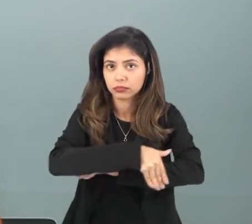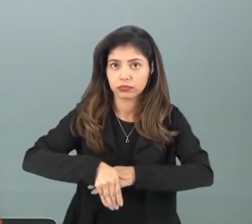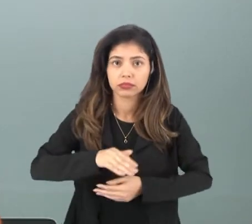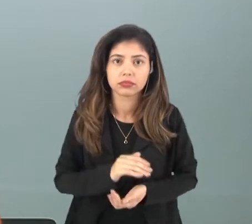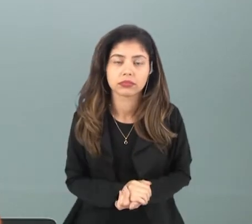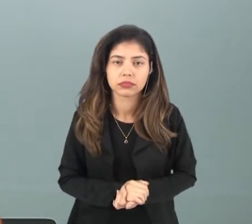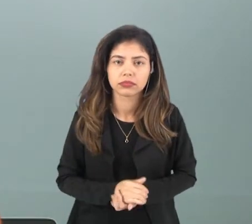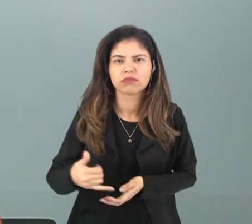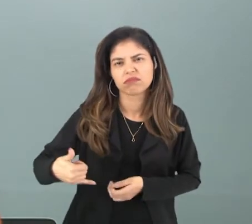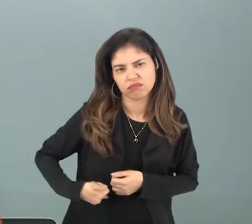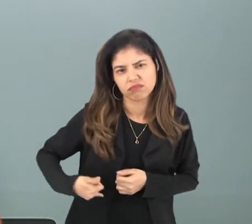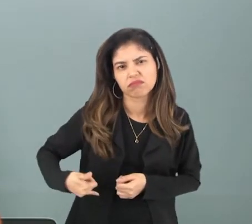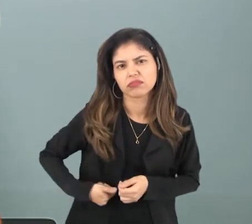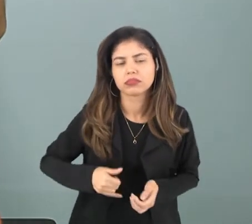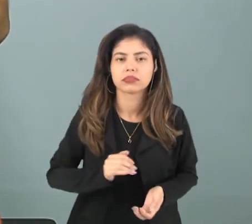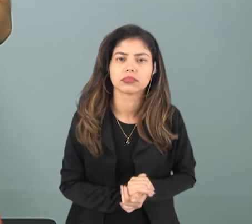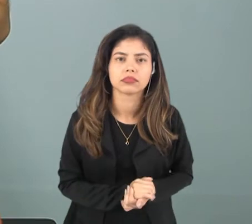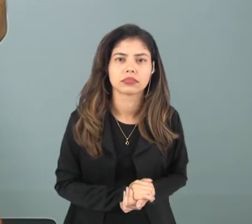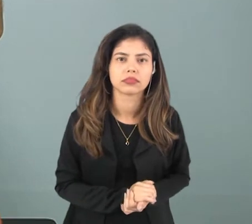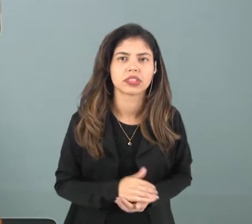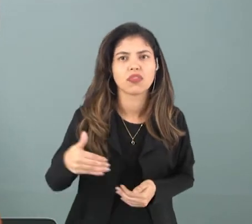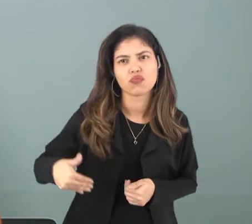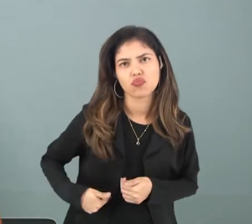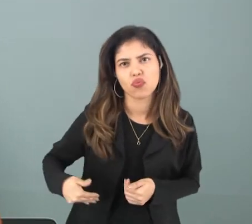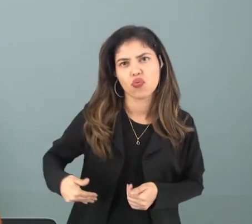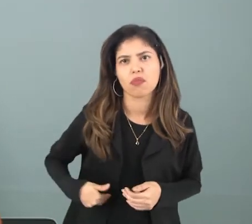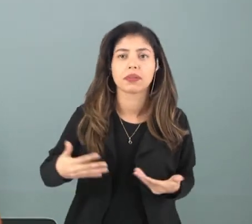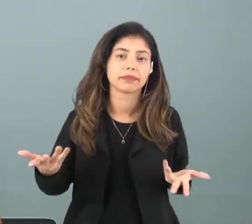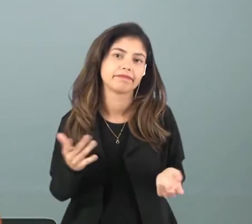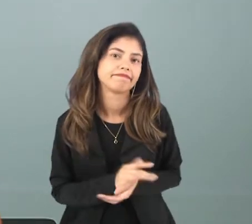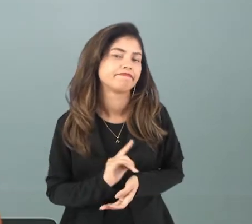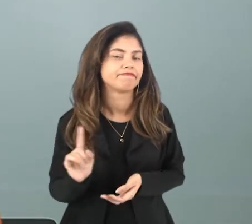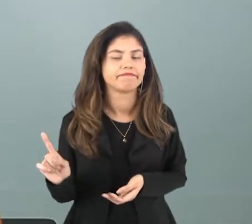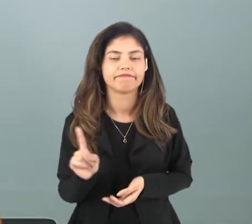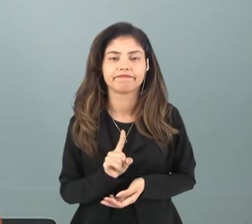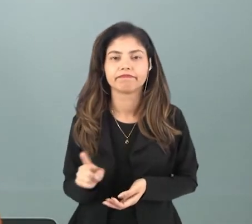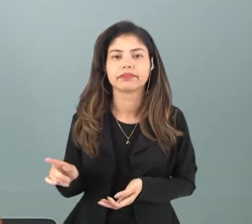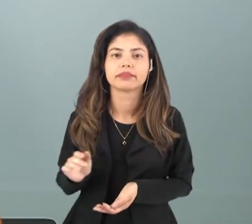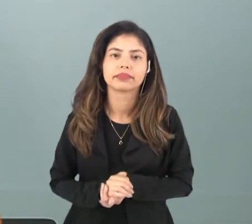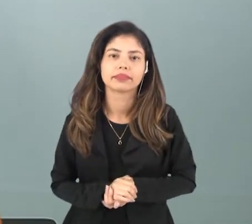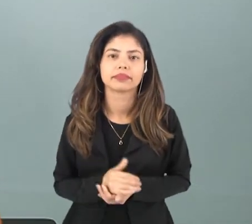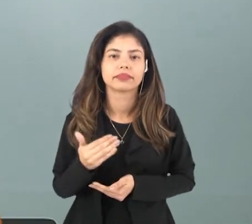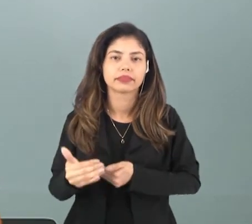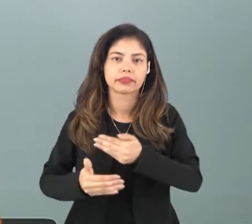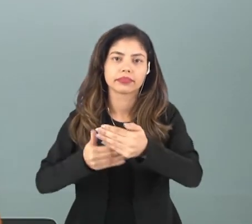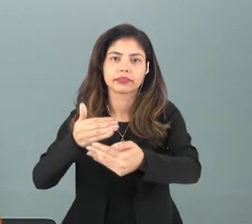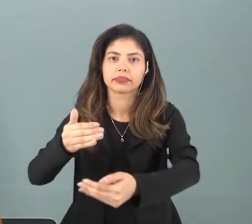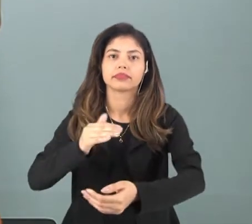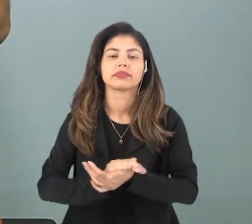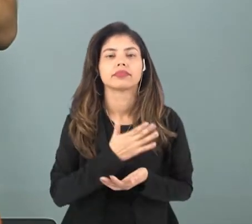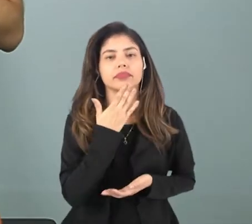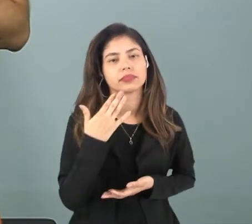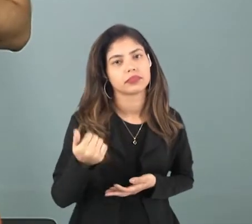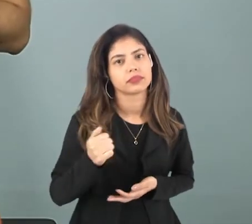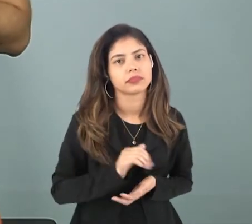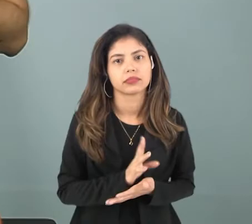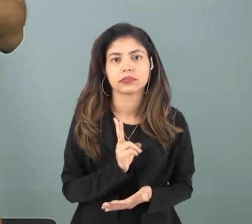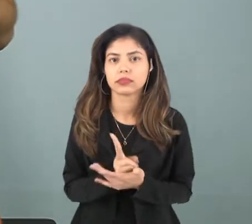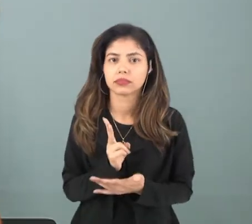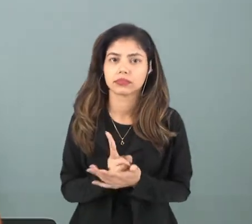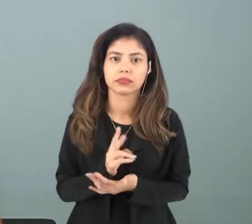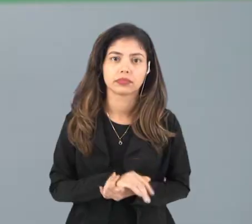vieram para sofrer? Eles vieram para passar fome? Não. Eles vieram para evoluir, eles vieram para melhorar